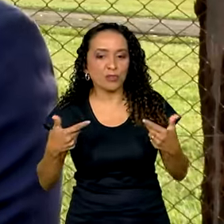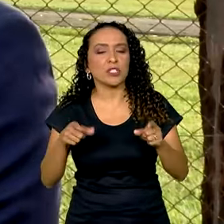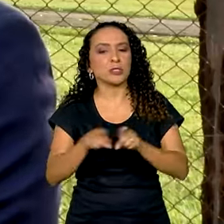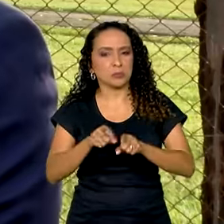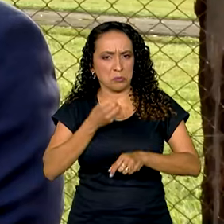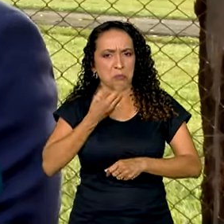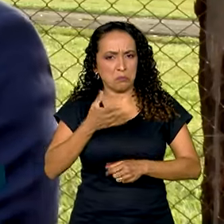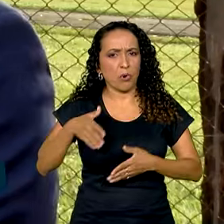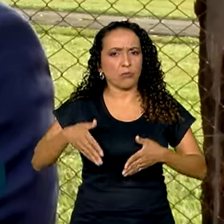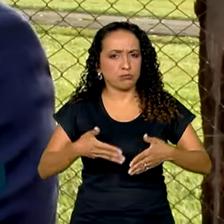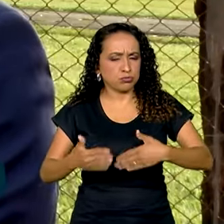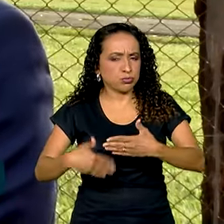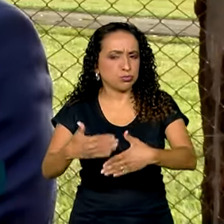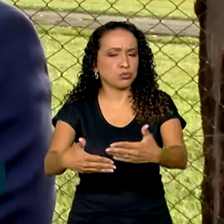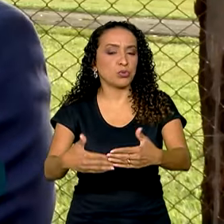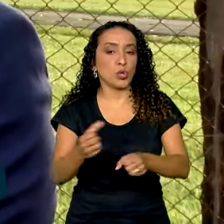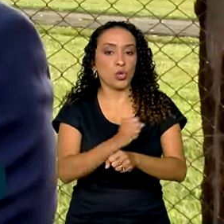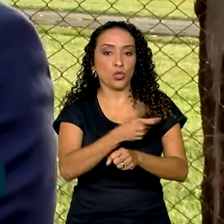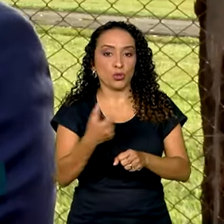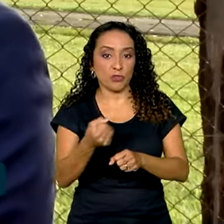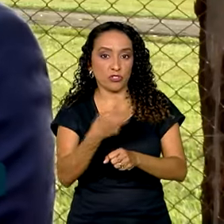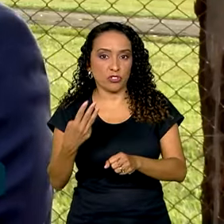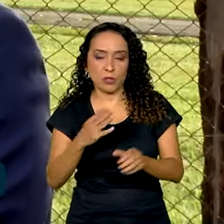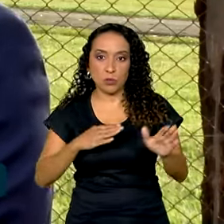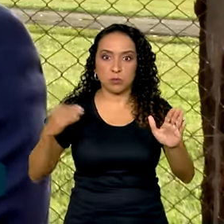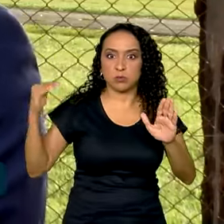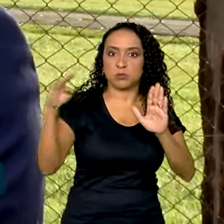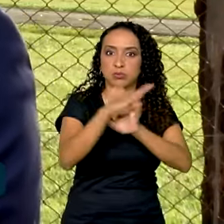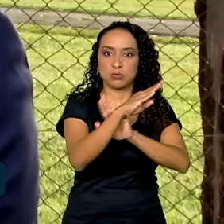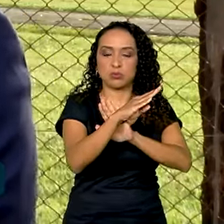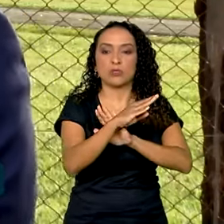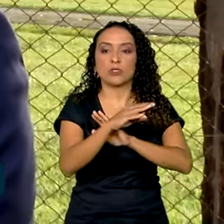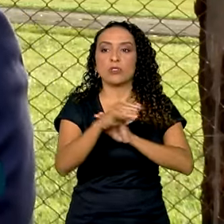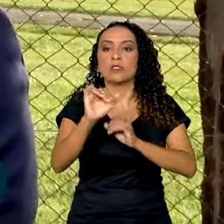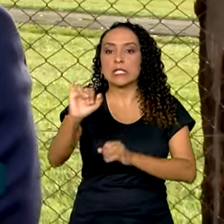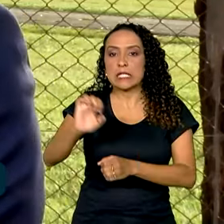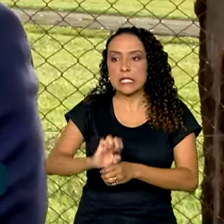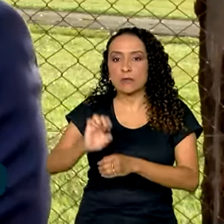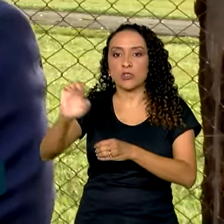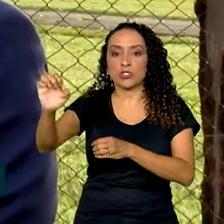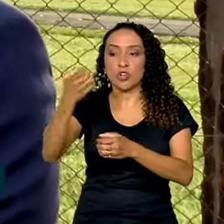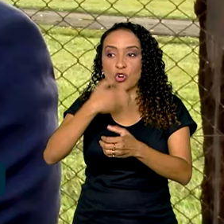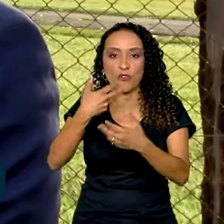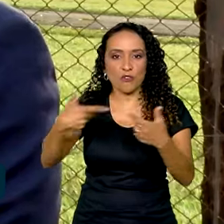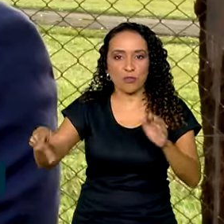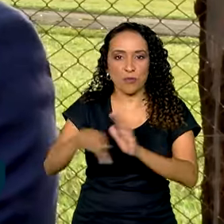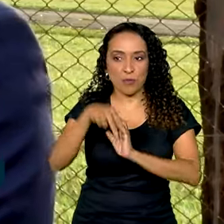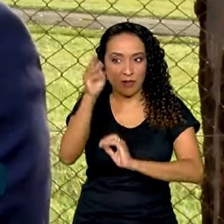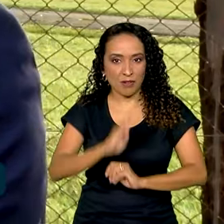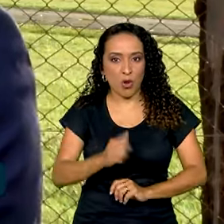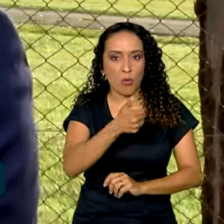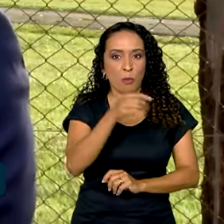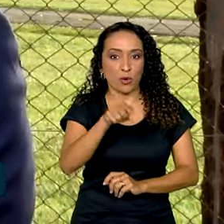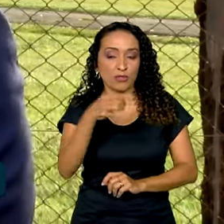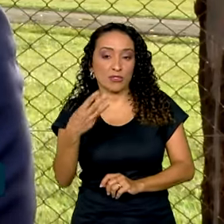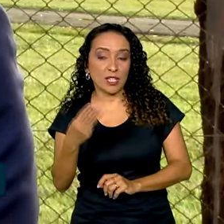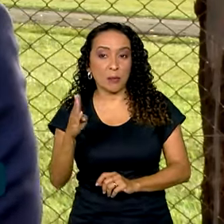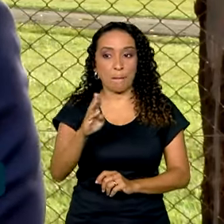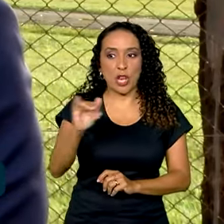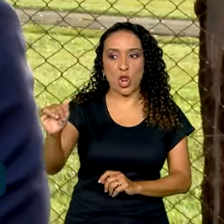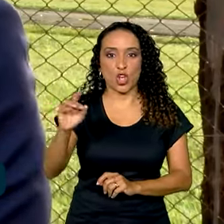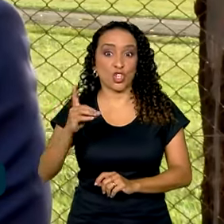muito bem. Em 2023 foi recorde absoluto de exportações das frutas brasileiras, 1,3 bilhão de dólares.